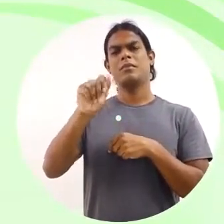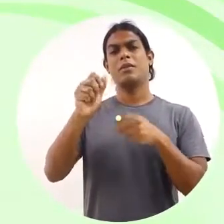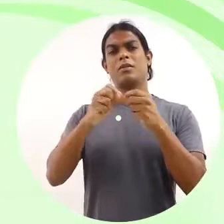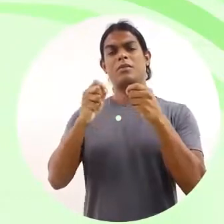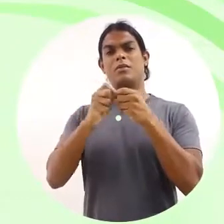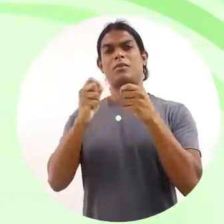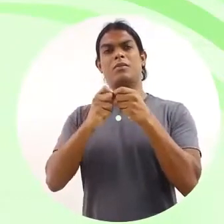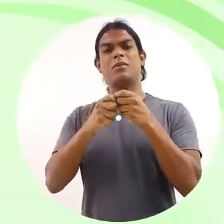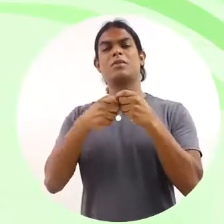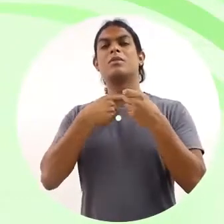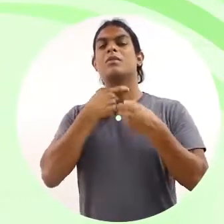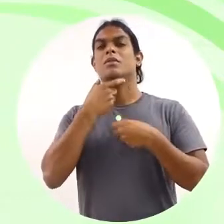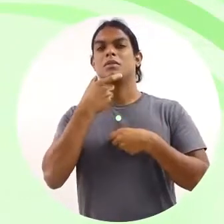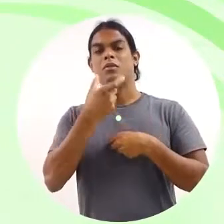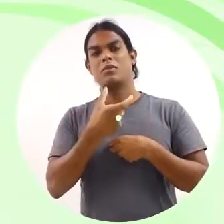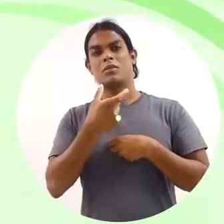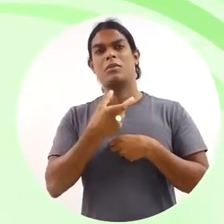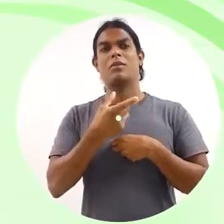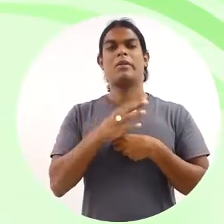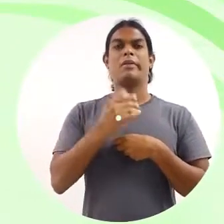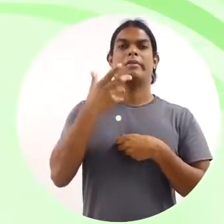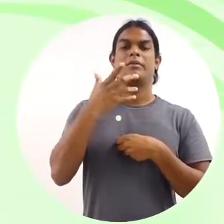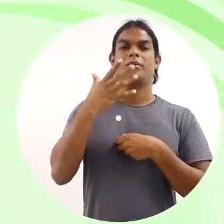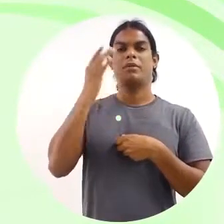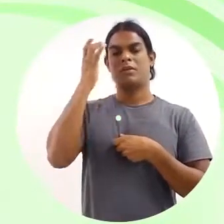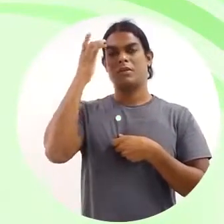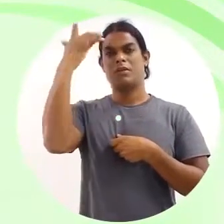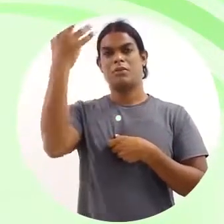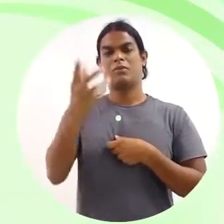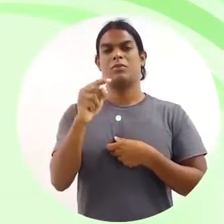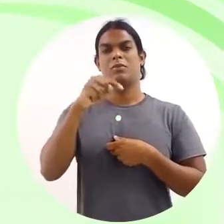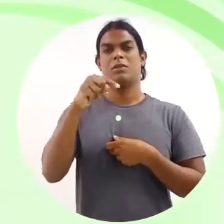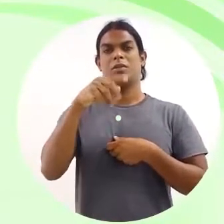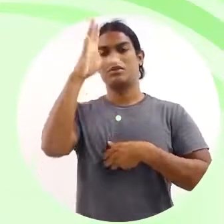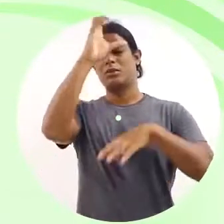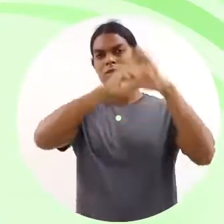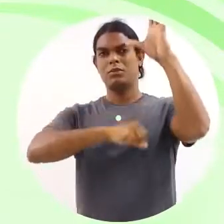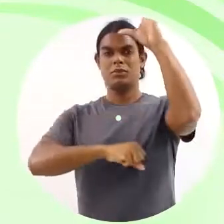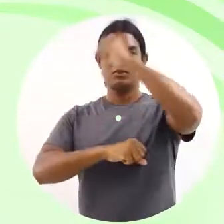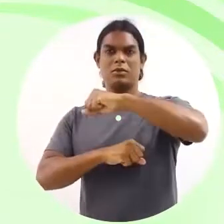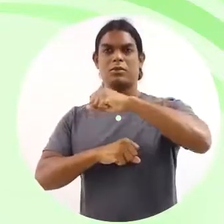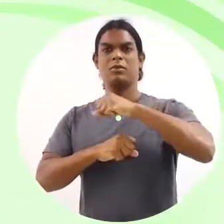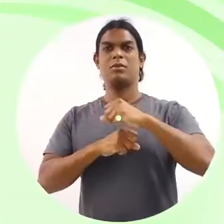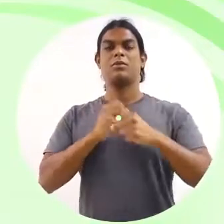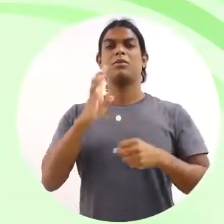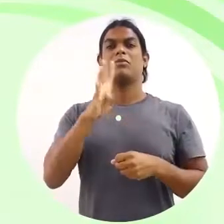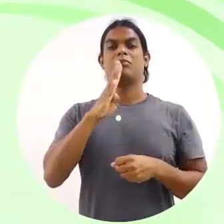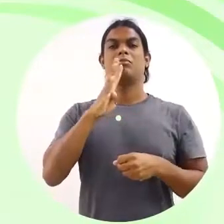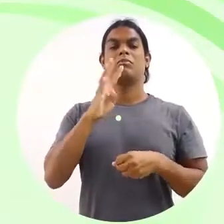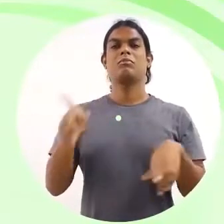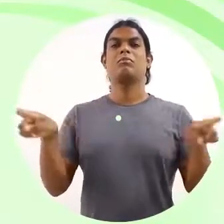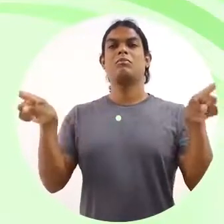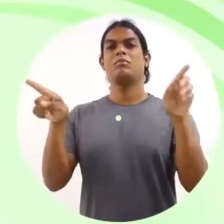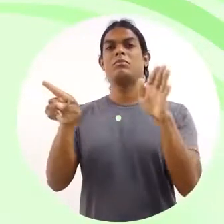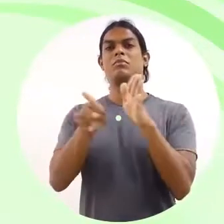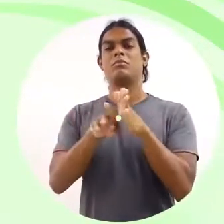nós facilitamos para que o conhecimento chegue às outras pessoas de outras formas. Existem várias formas